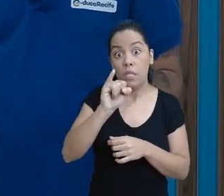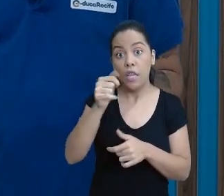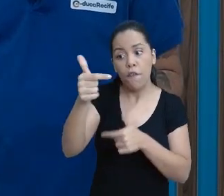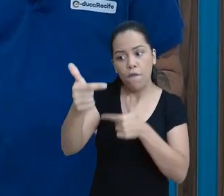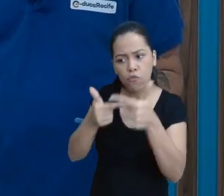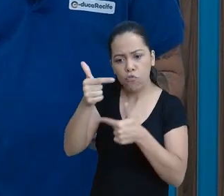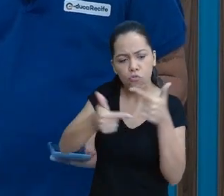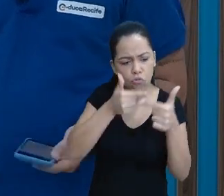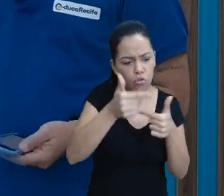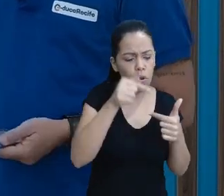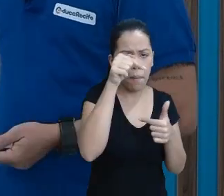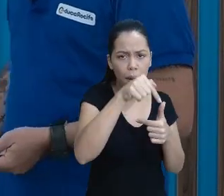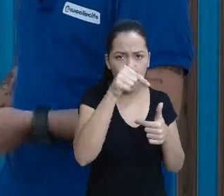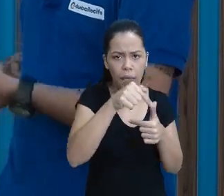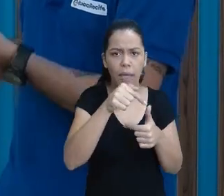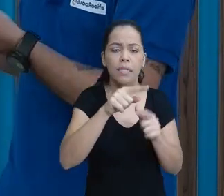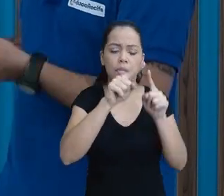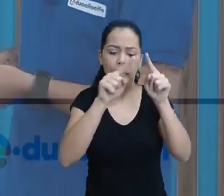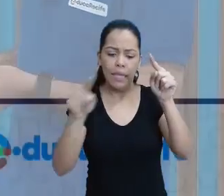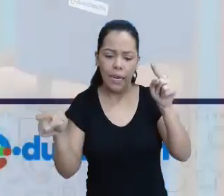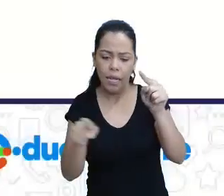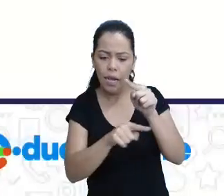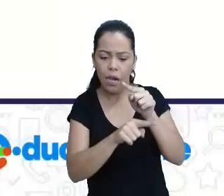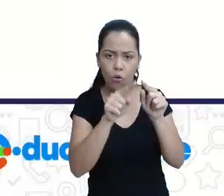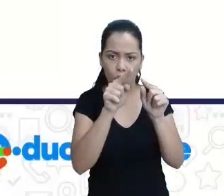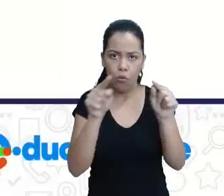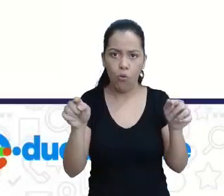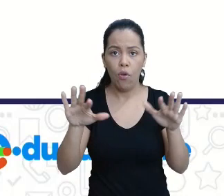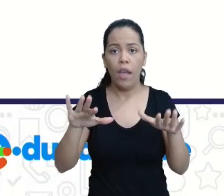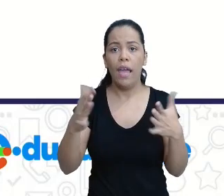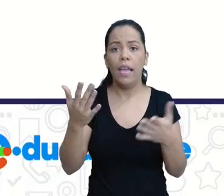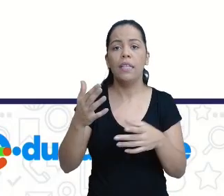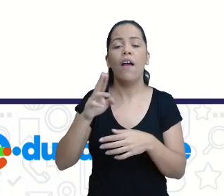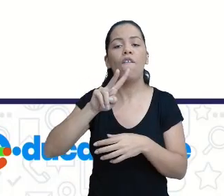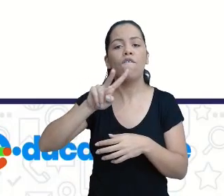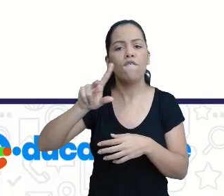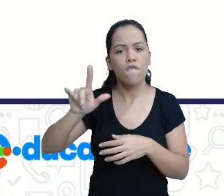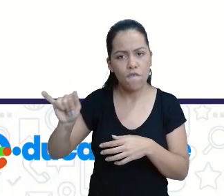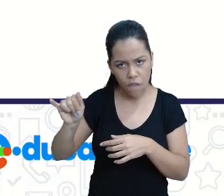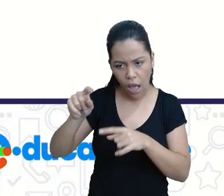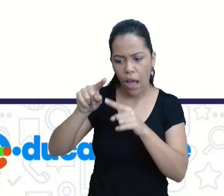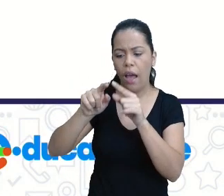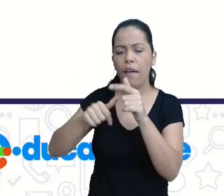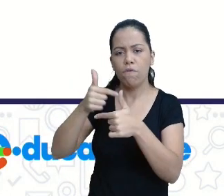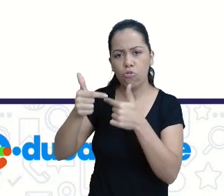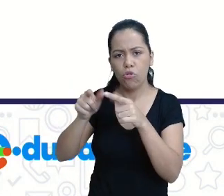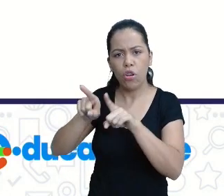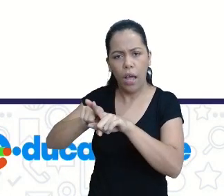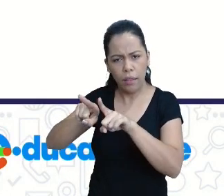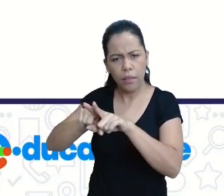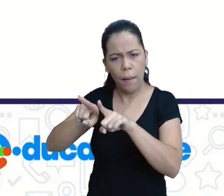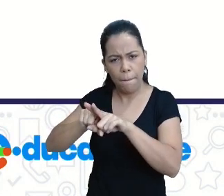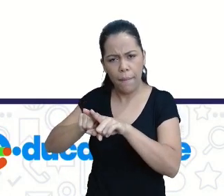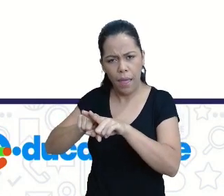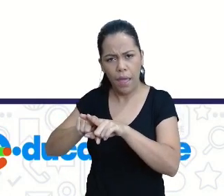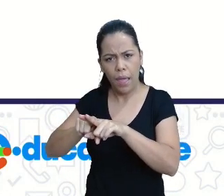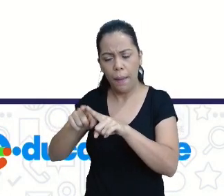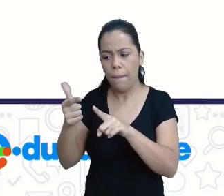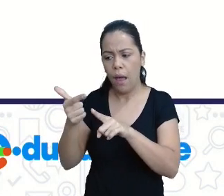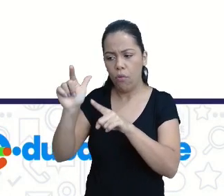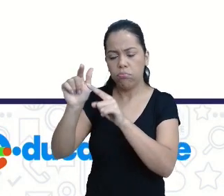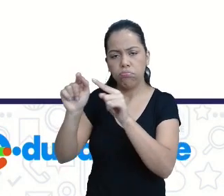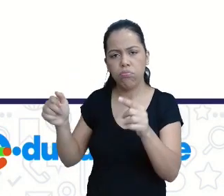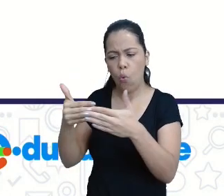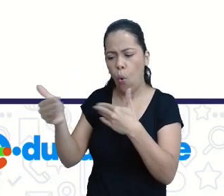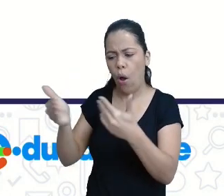que vai funcionar para os outros? Certo? Então, deixando bem claro que a relação métrica ou as relações